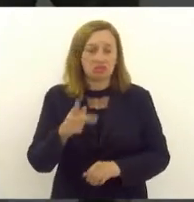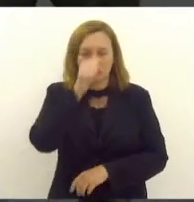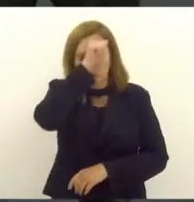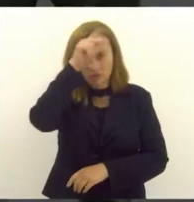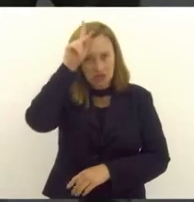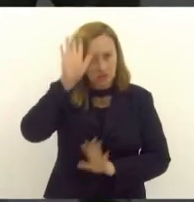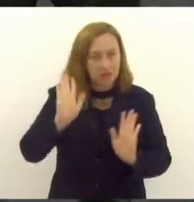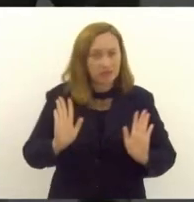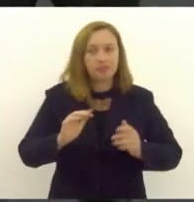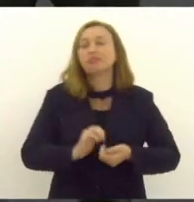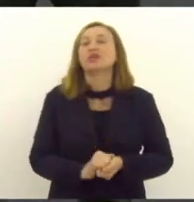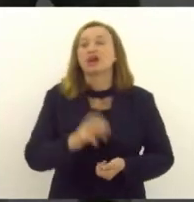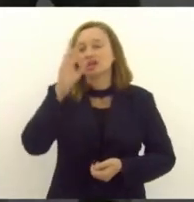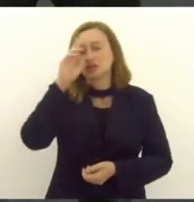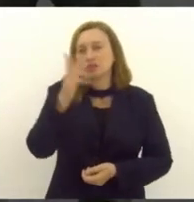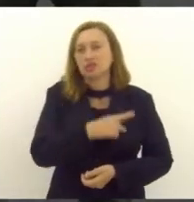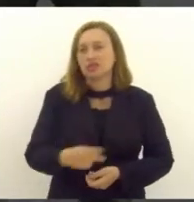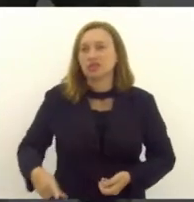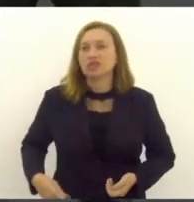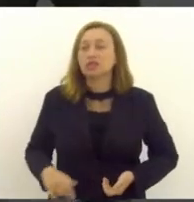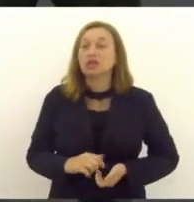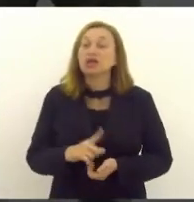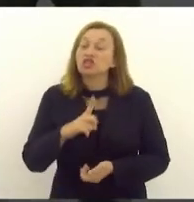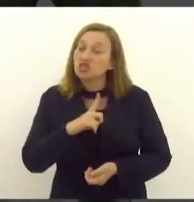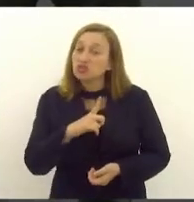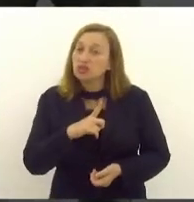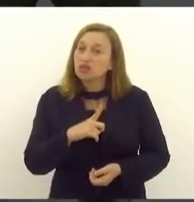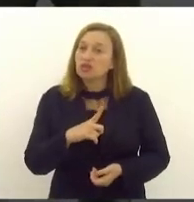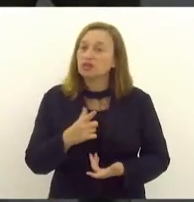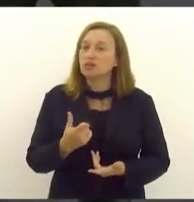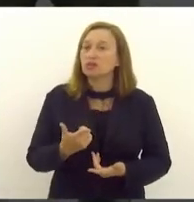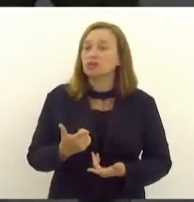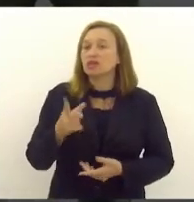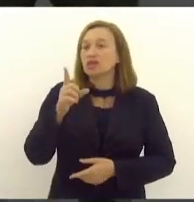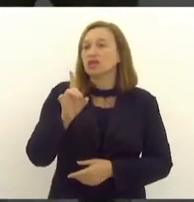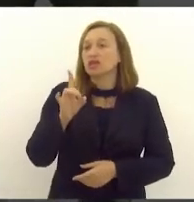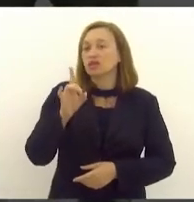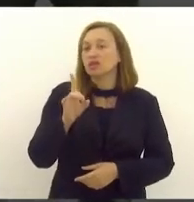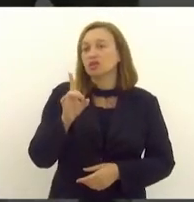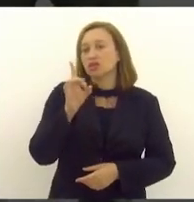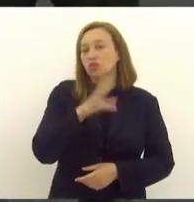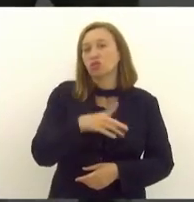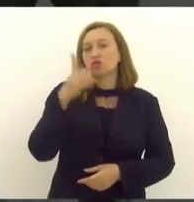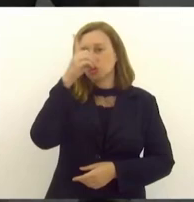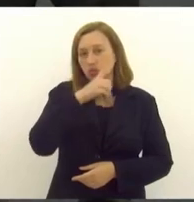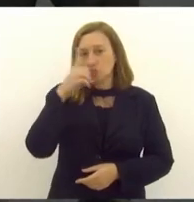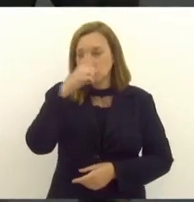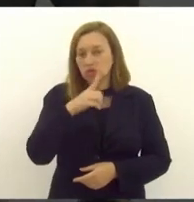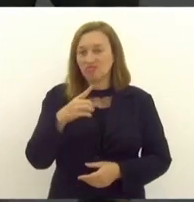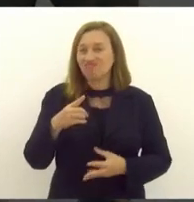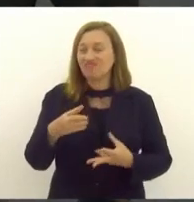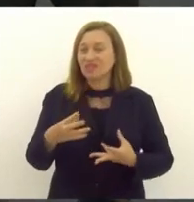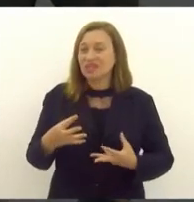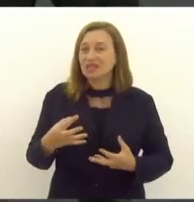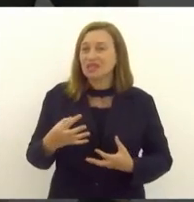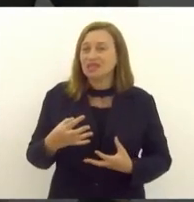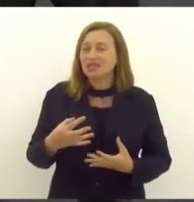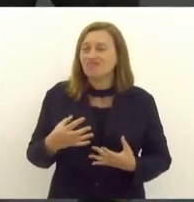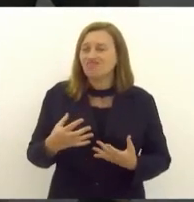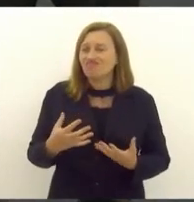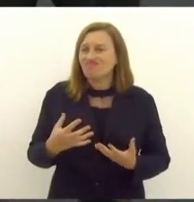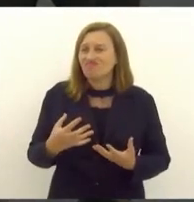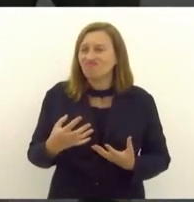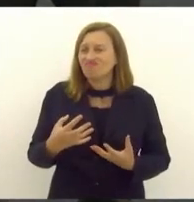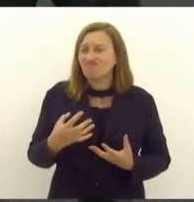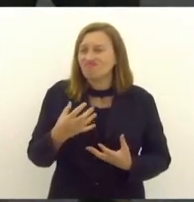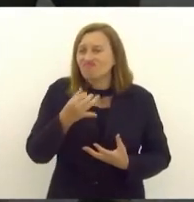ato continua no seu presidente nós tivemos essa cena no final de semana uma cena que comoveu que causou